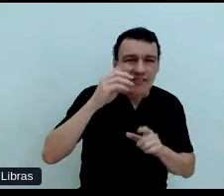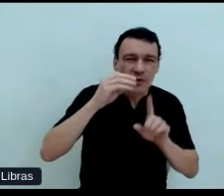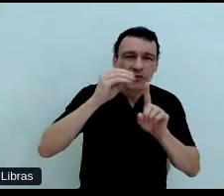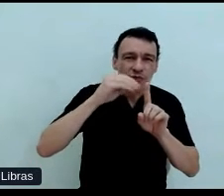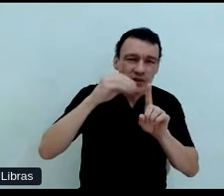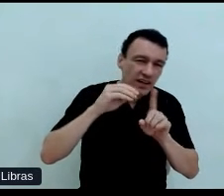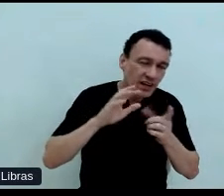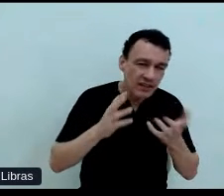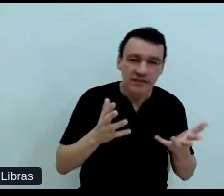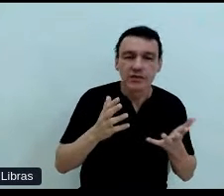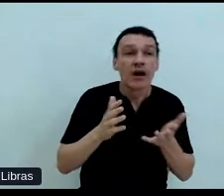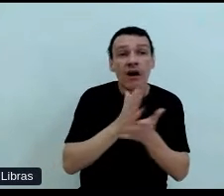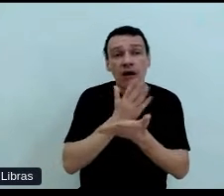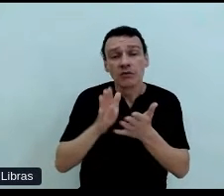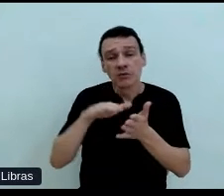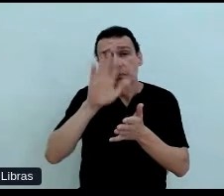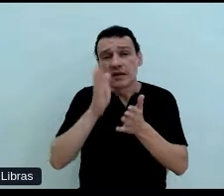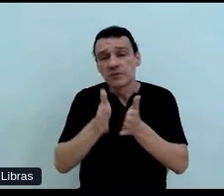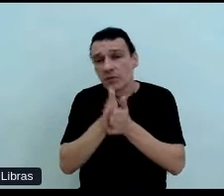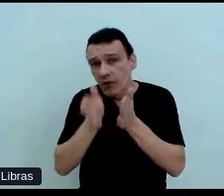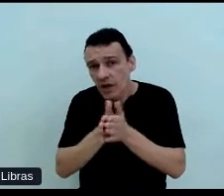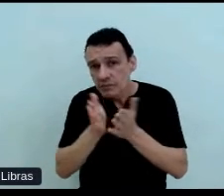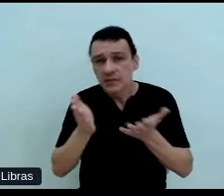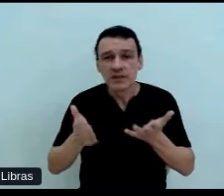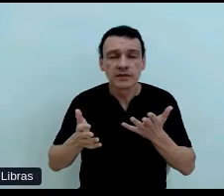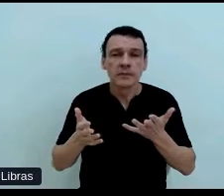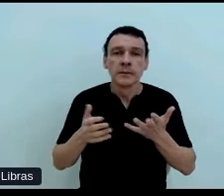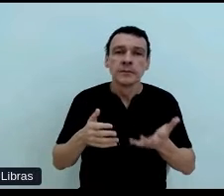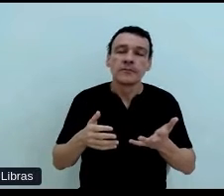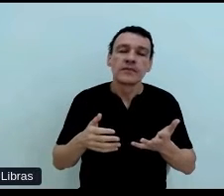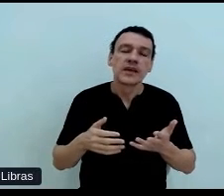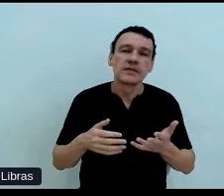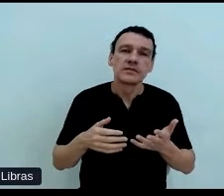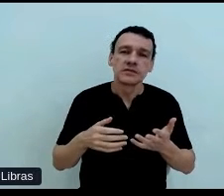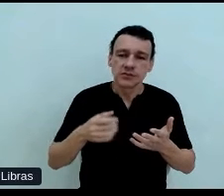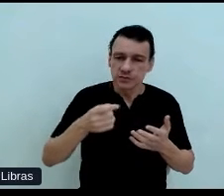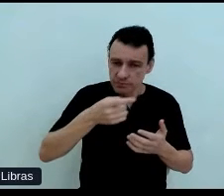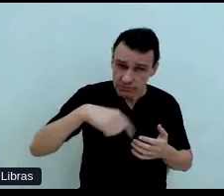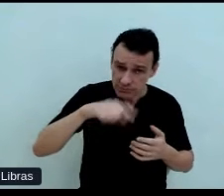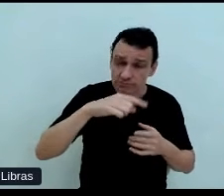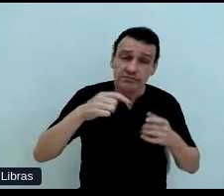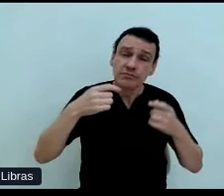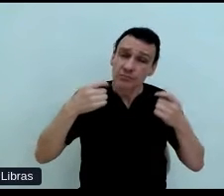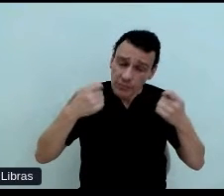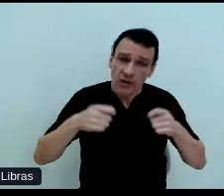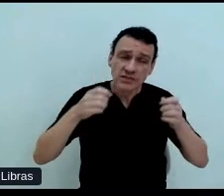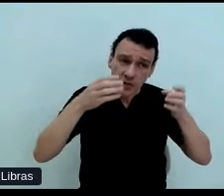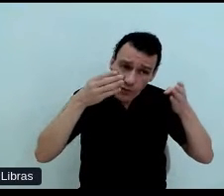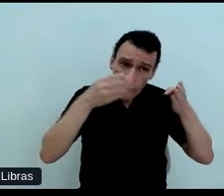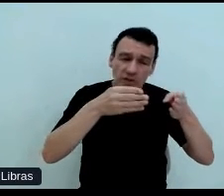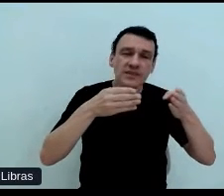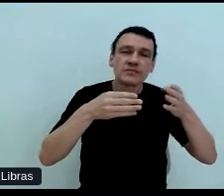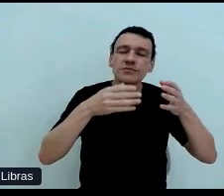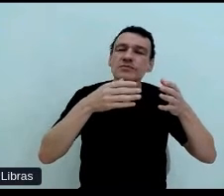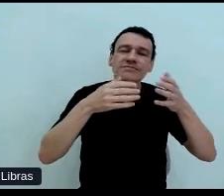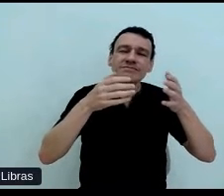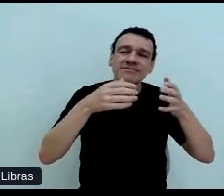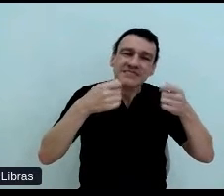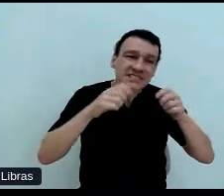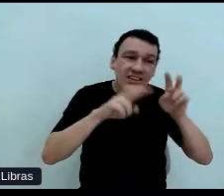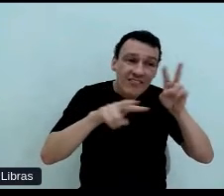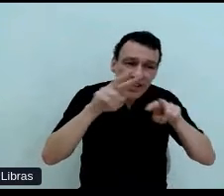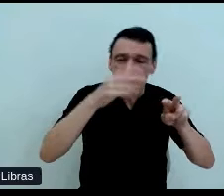pobres, enfim, a gente pode olhar para todas as pessoas que são vulneráveis dentro da nossa sociedade e, portanto, a